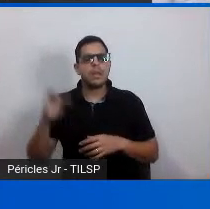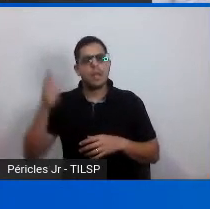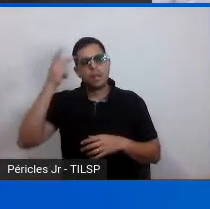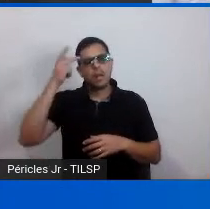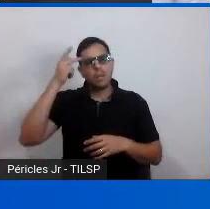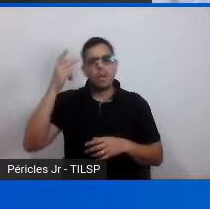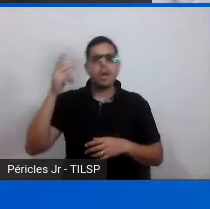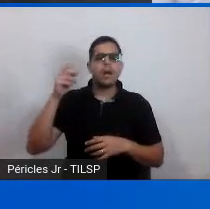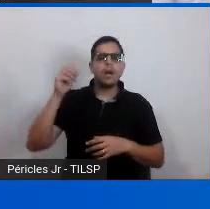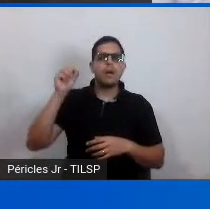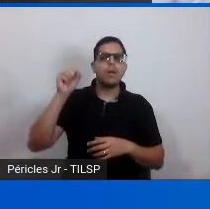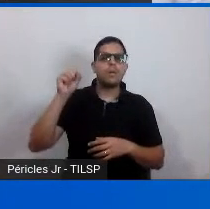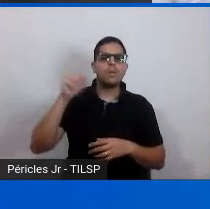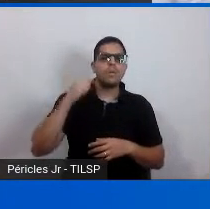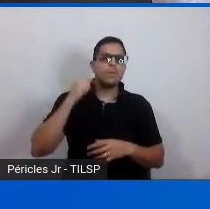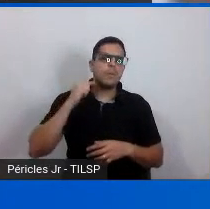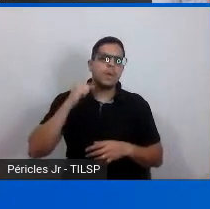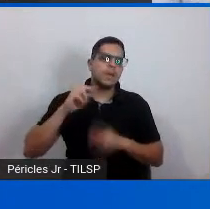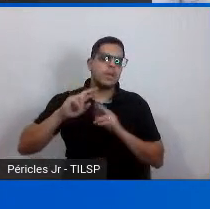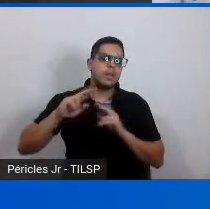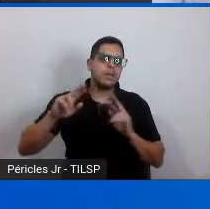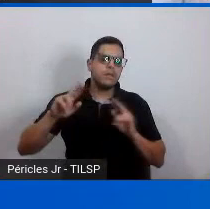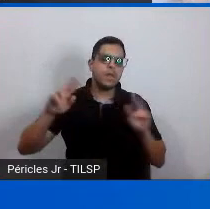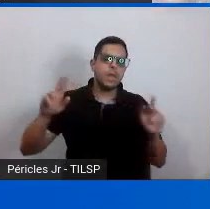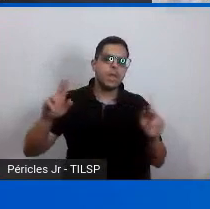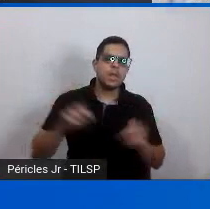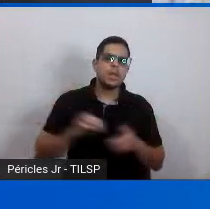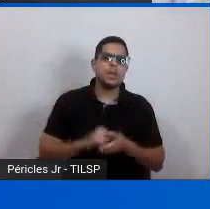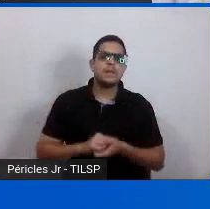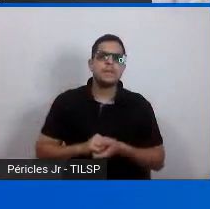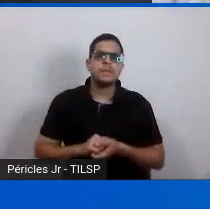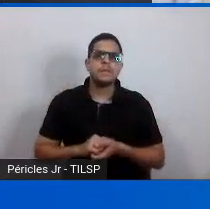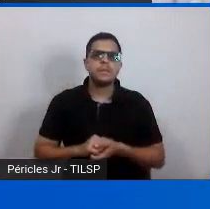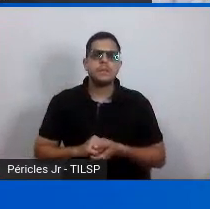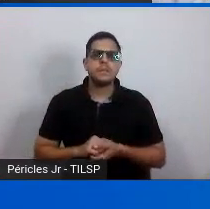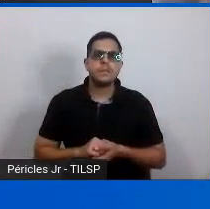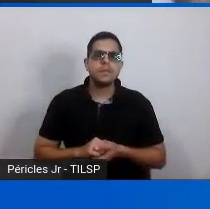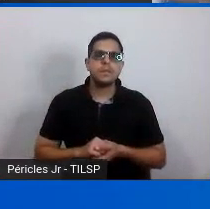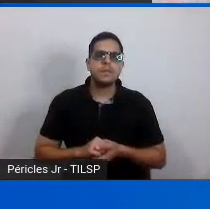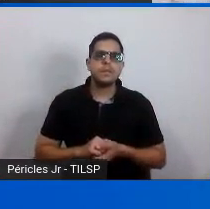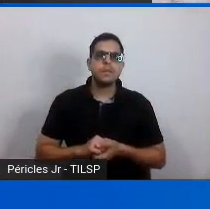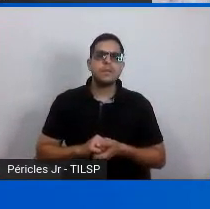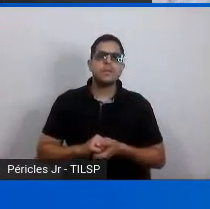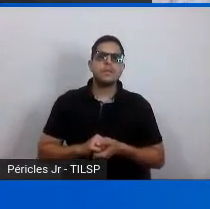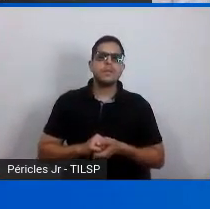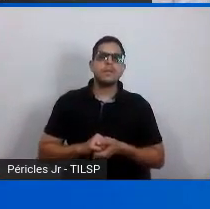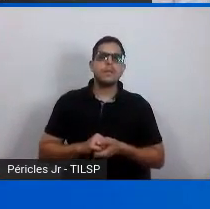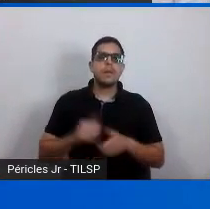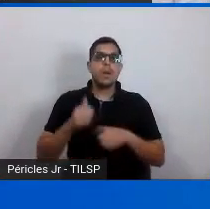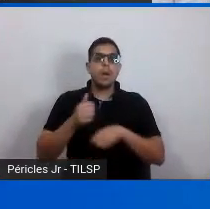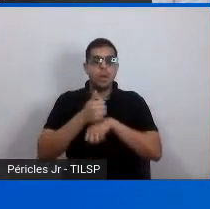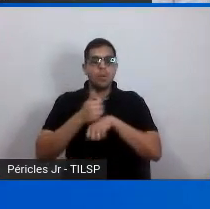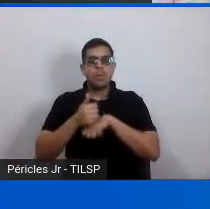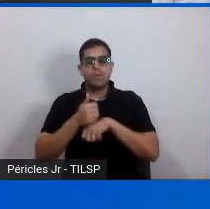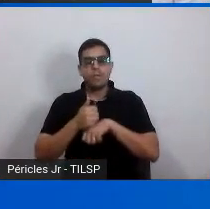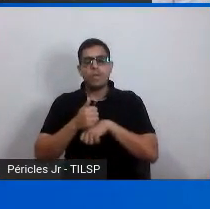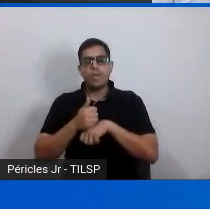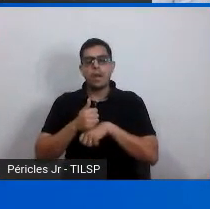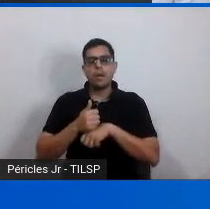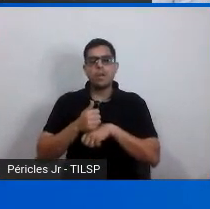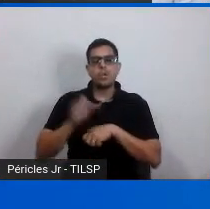para se pensar letramento digital olhando para a realidade profissional que eu vivia até então e que eu consigo